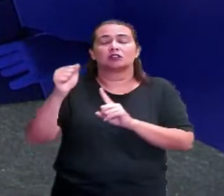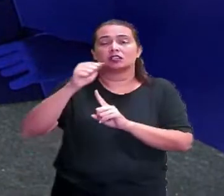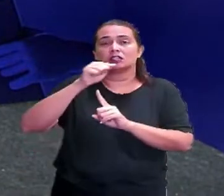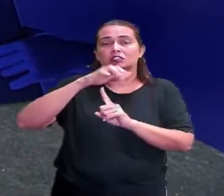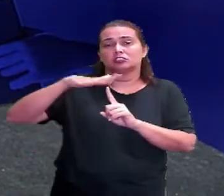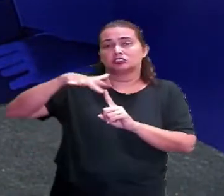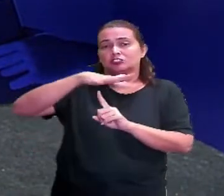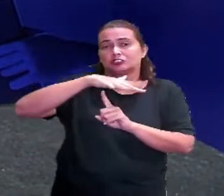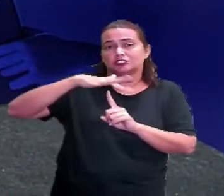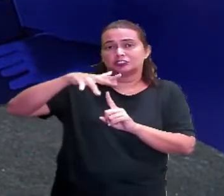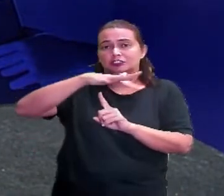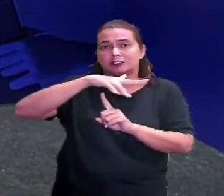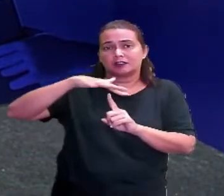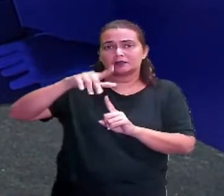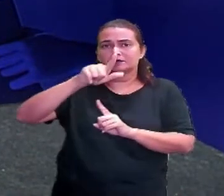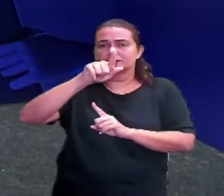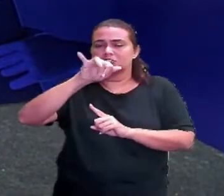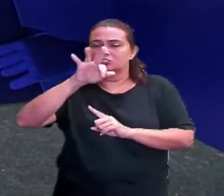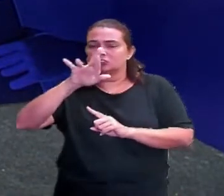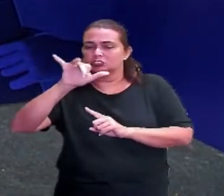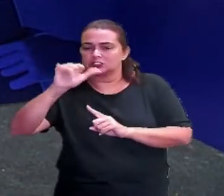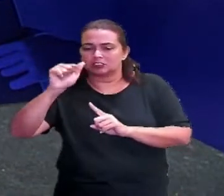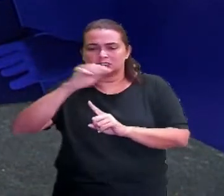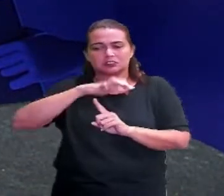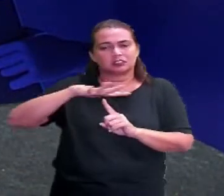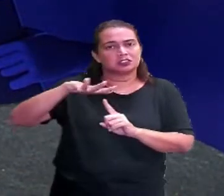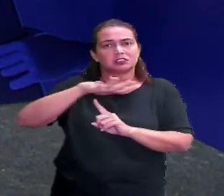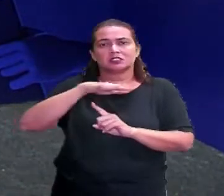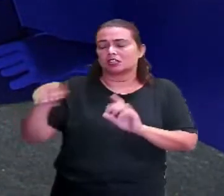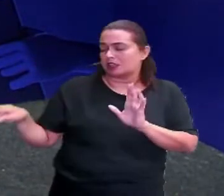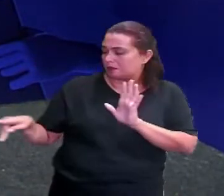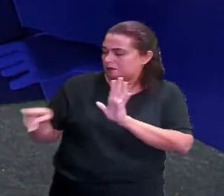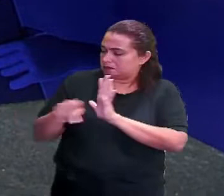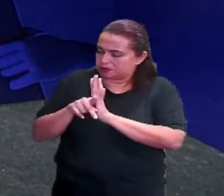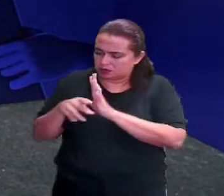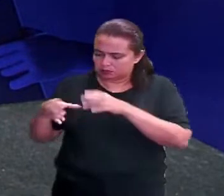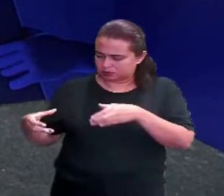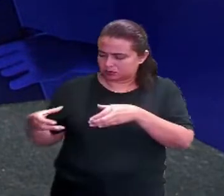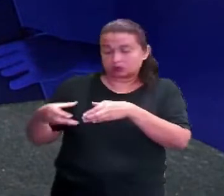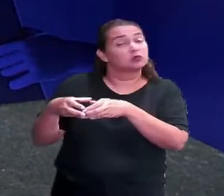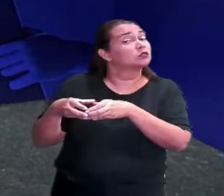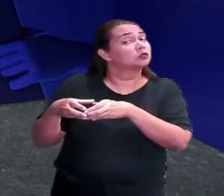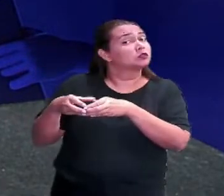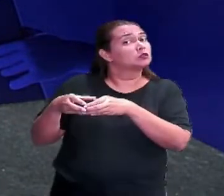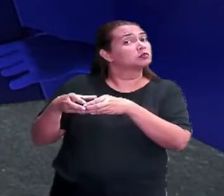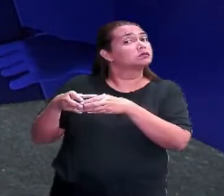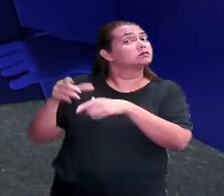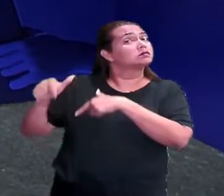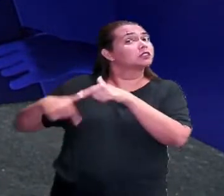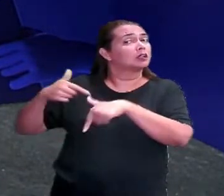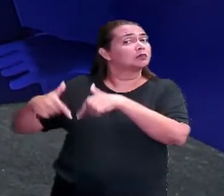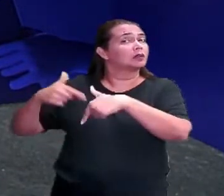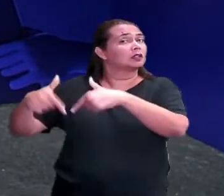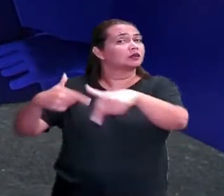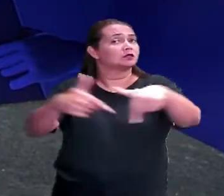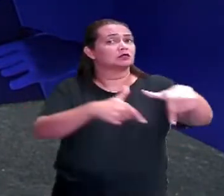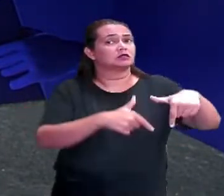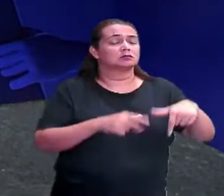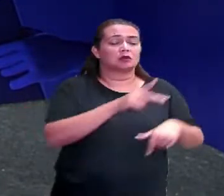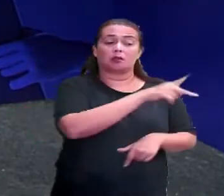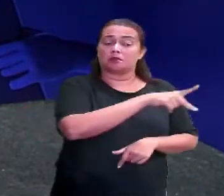específica e limitadamente por grupos de profissões de um mesmo meio, como